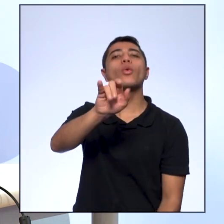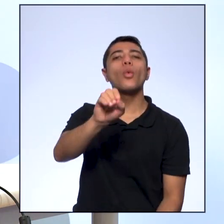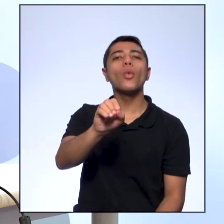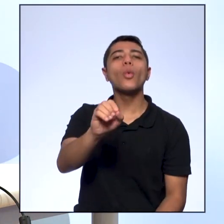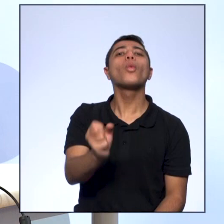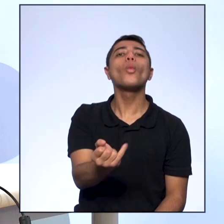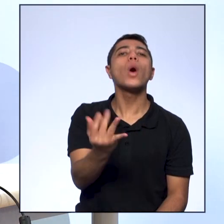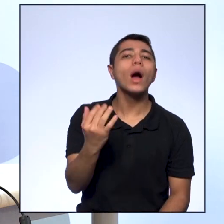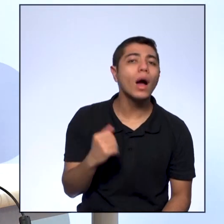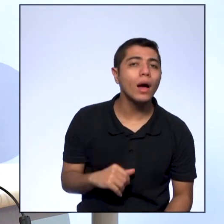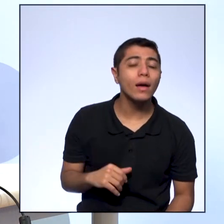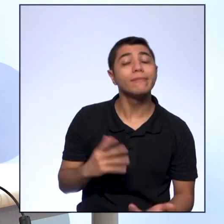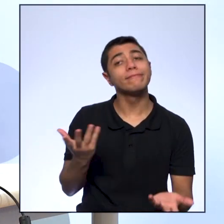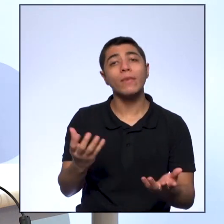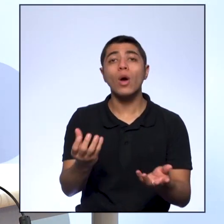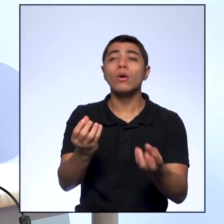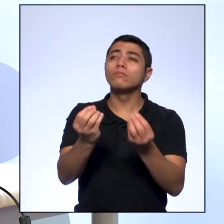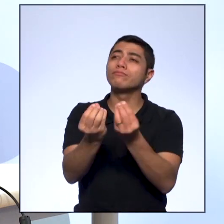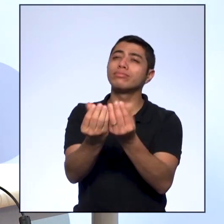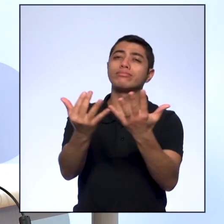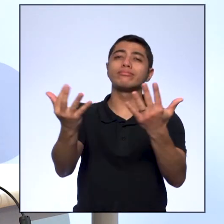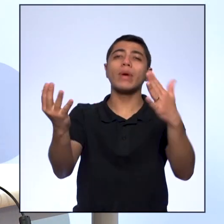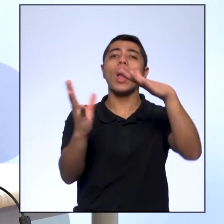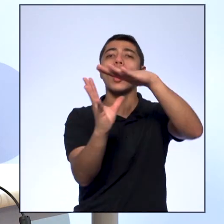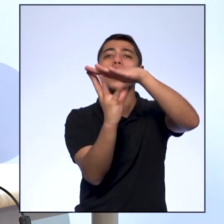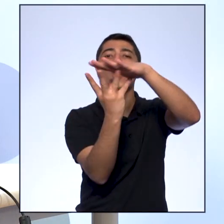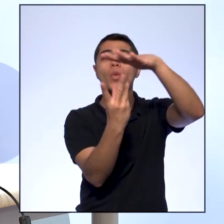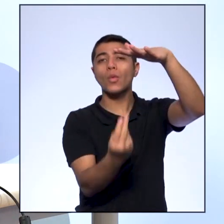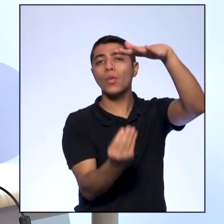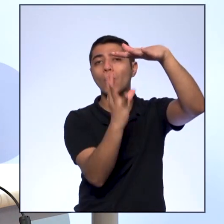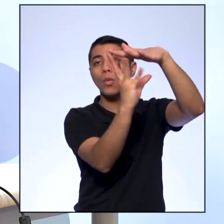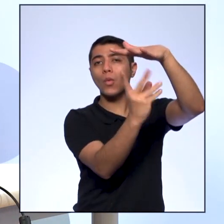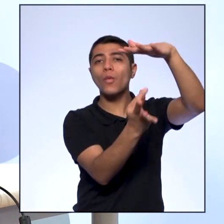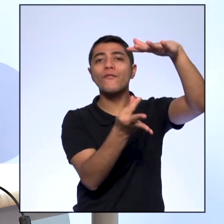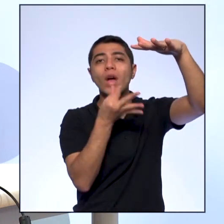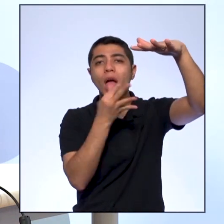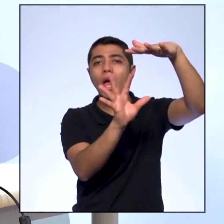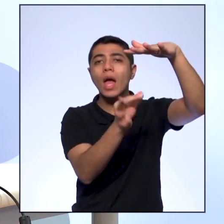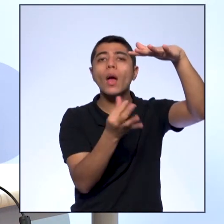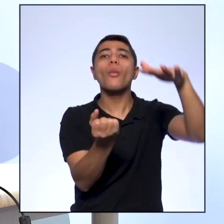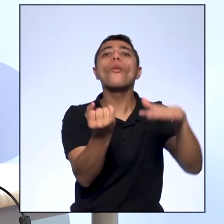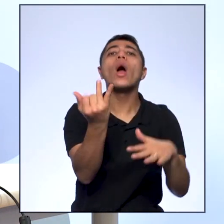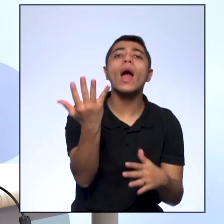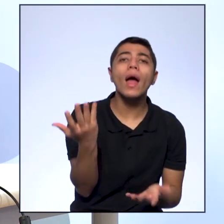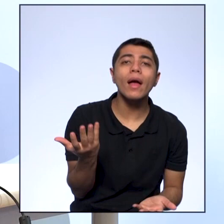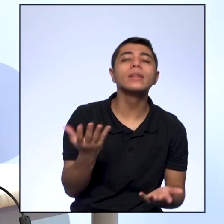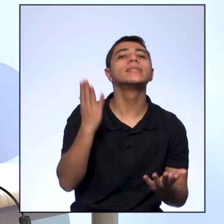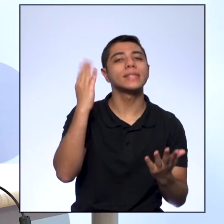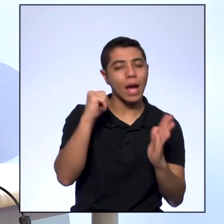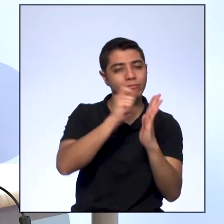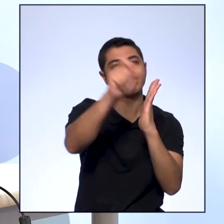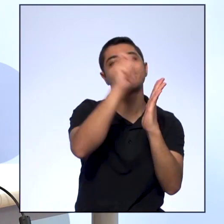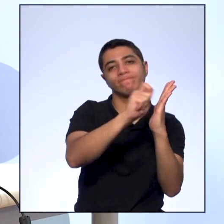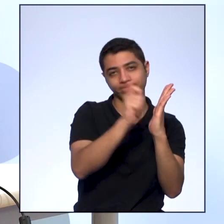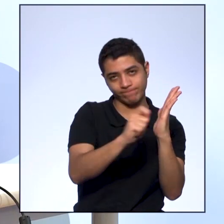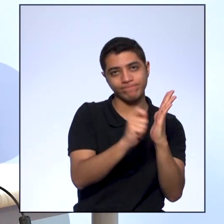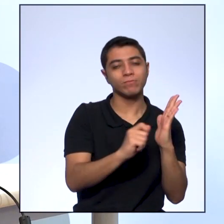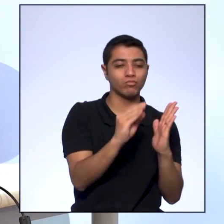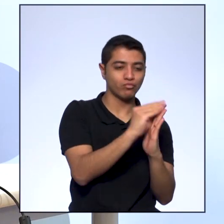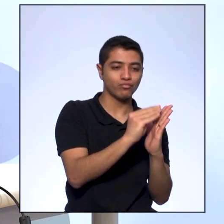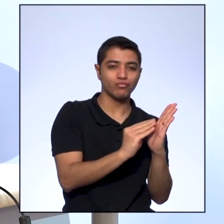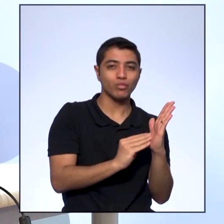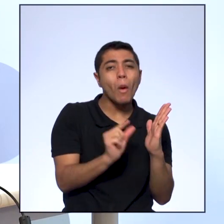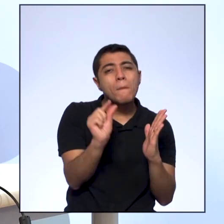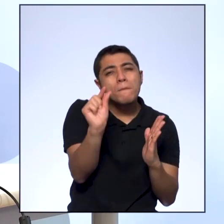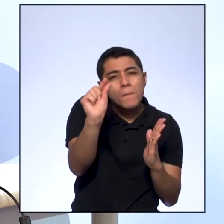armazenados, porque caso acontecesse um período de seca ou um período de chuva muito extenso que inviabilizasse a produção agrícola, eles teriam